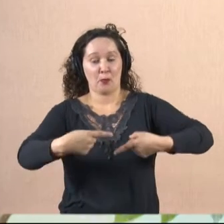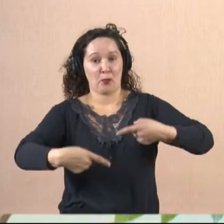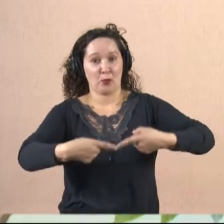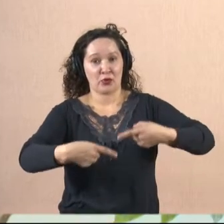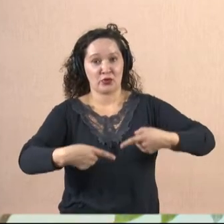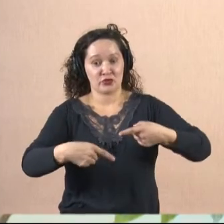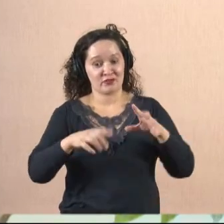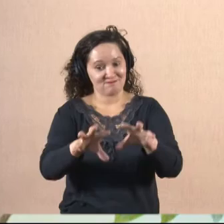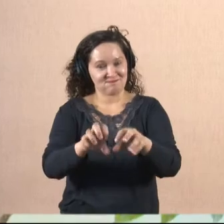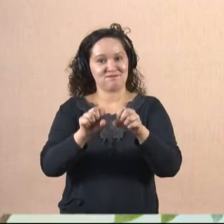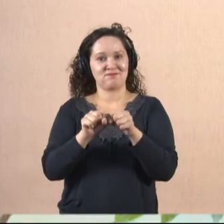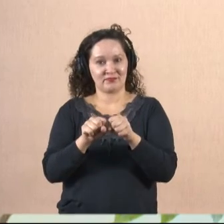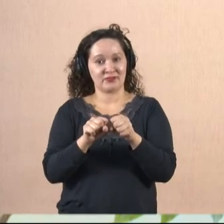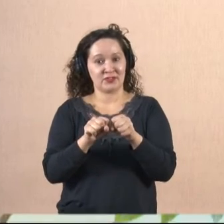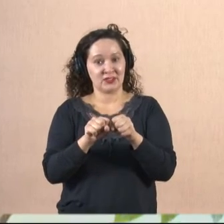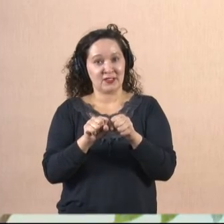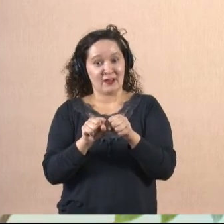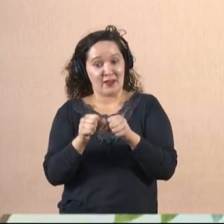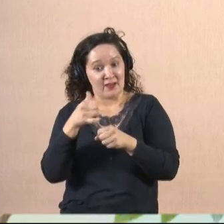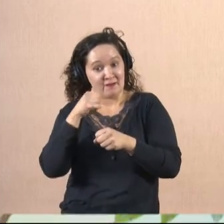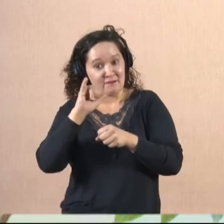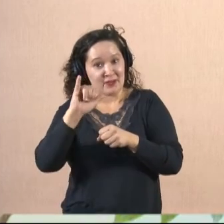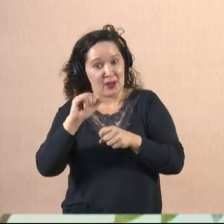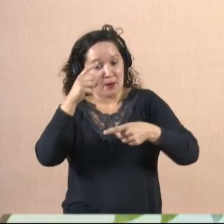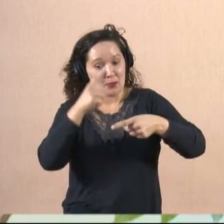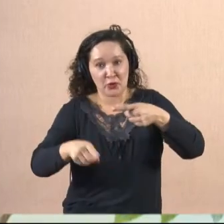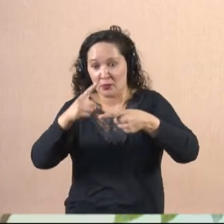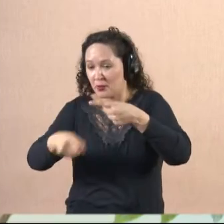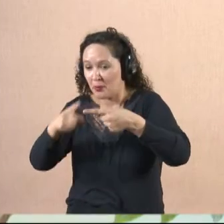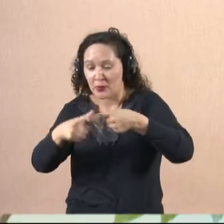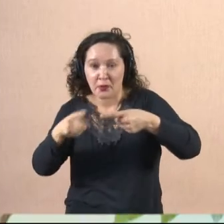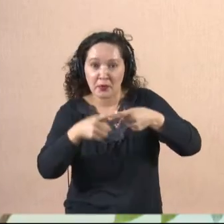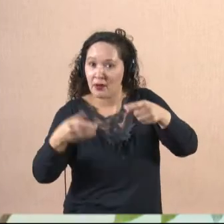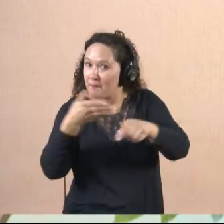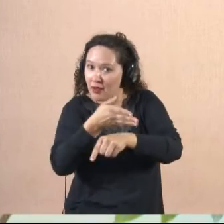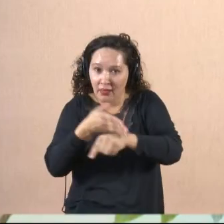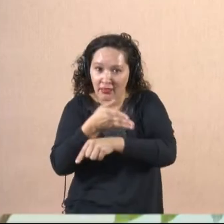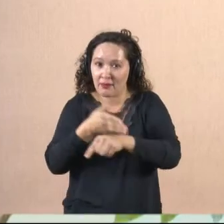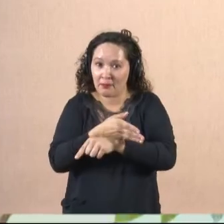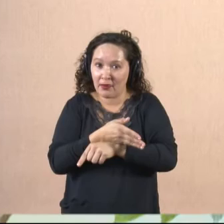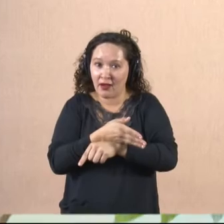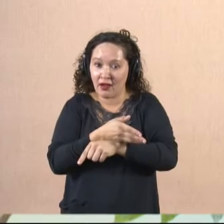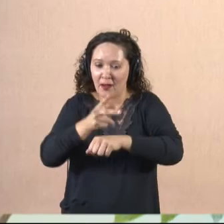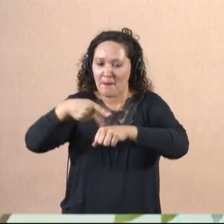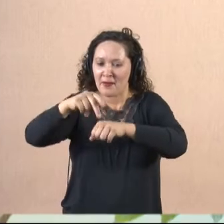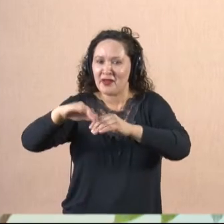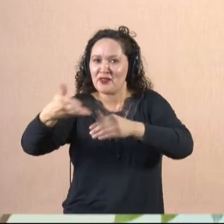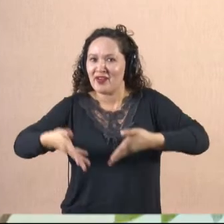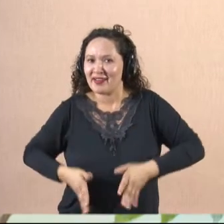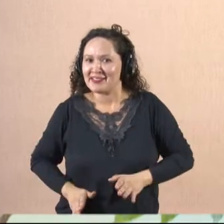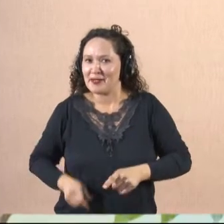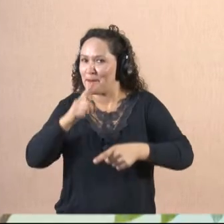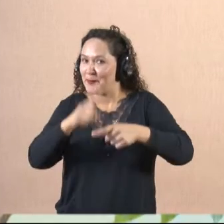uma política tomada é medida restritiva proibindo as entrar ou estrangeiros